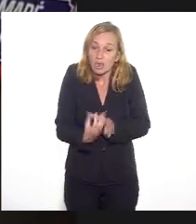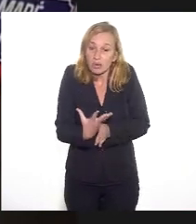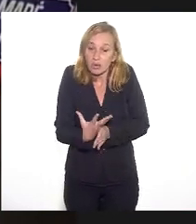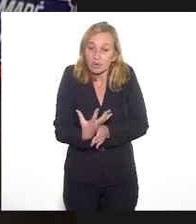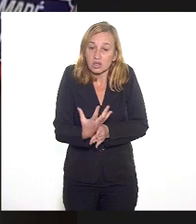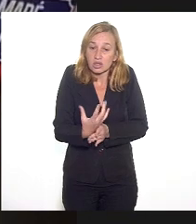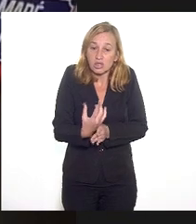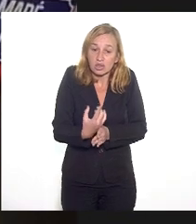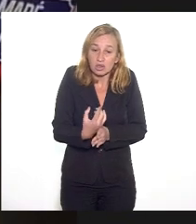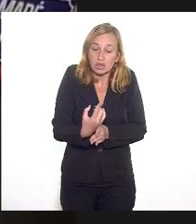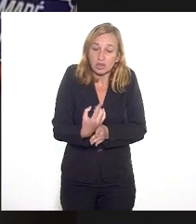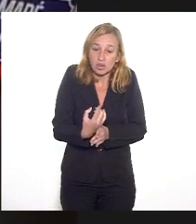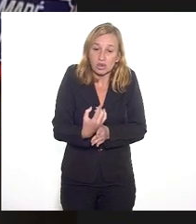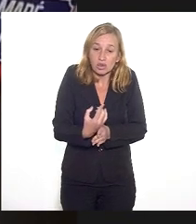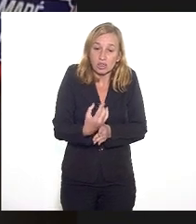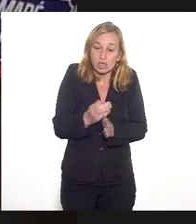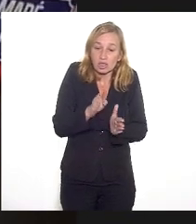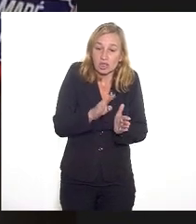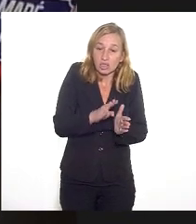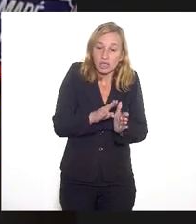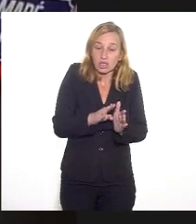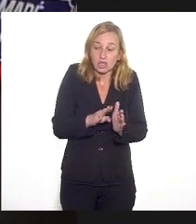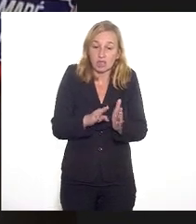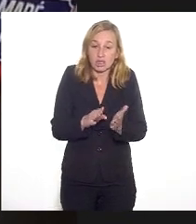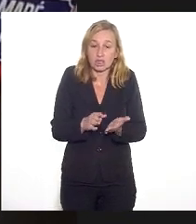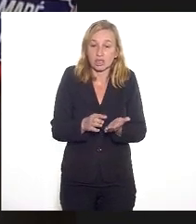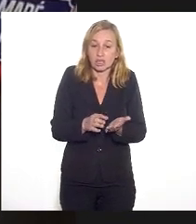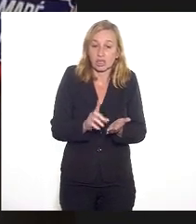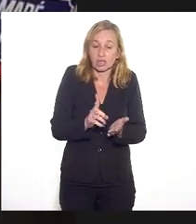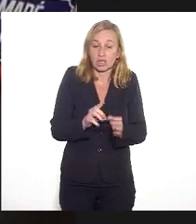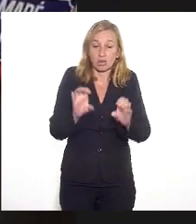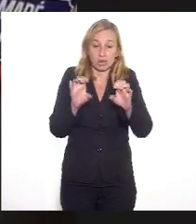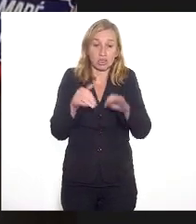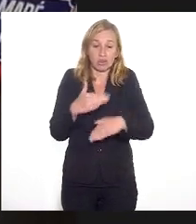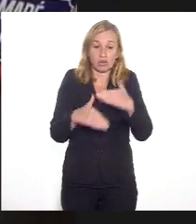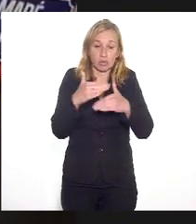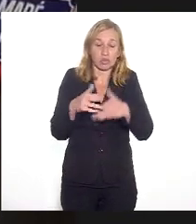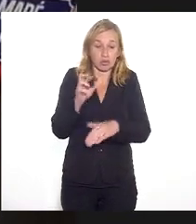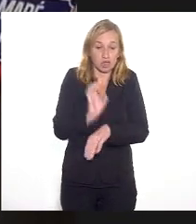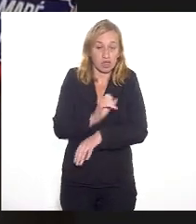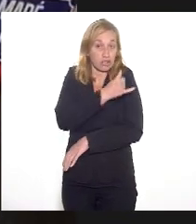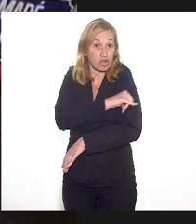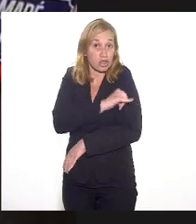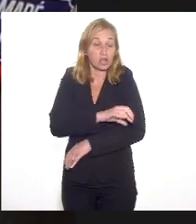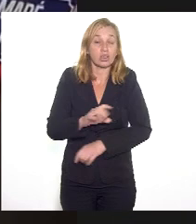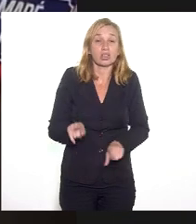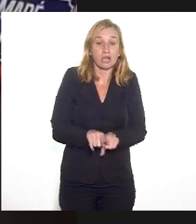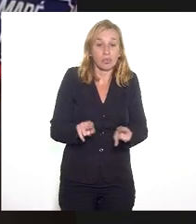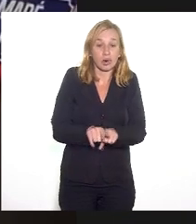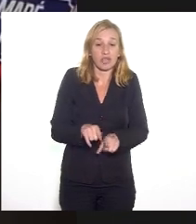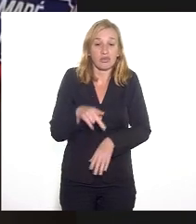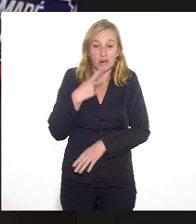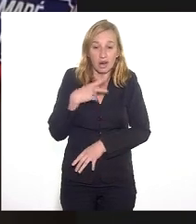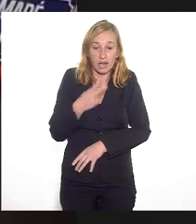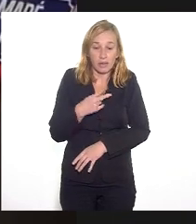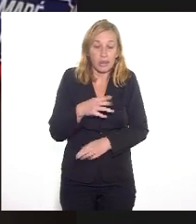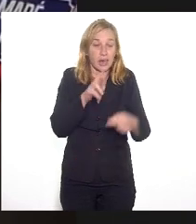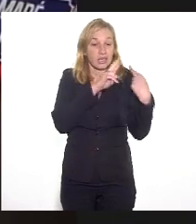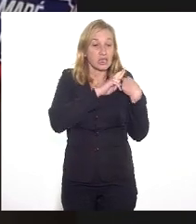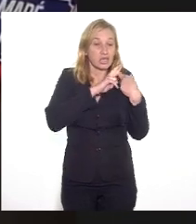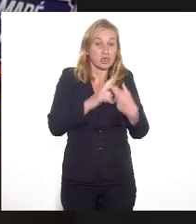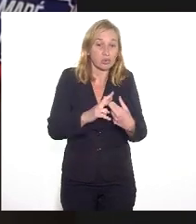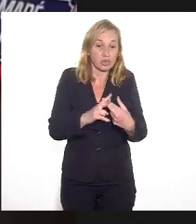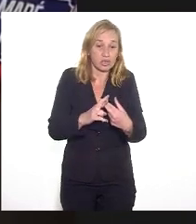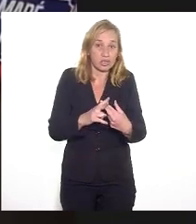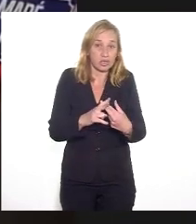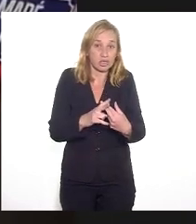lógica de desinvestimento no estado do Rio de Janeiro. Nesse sentido também, trazemos a